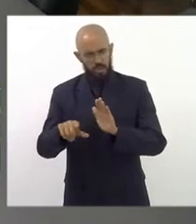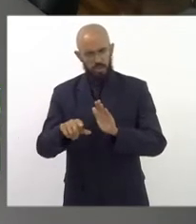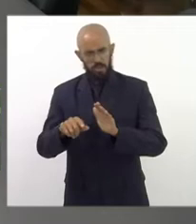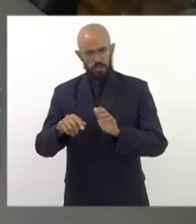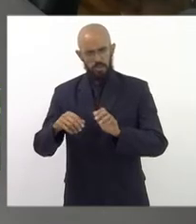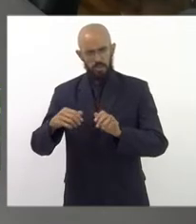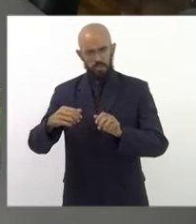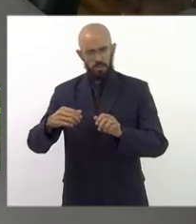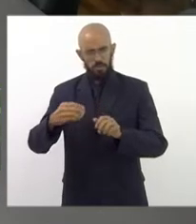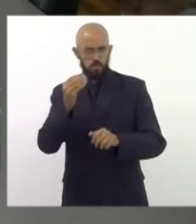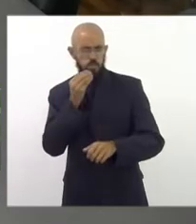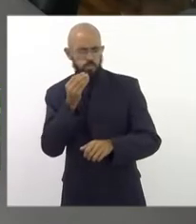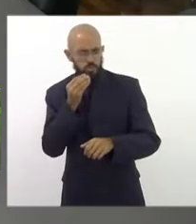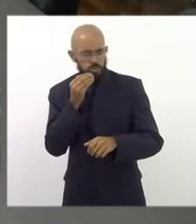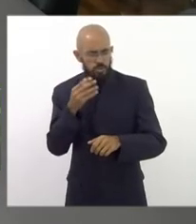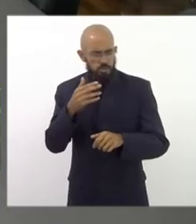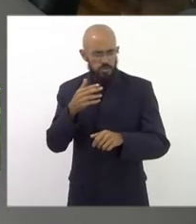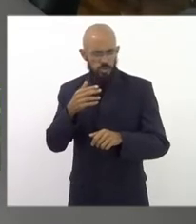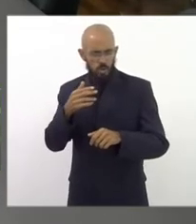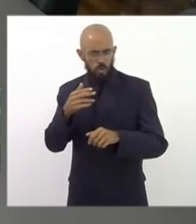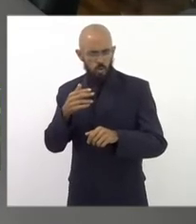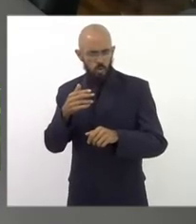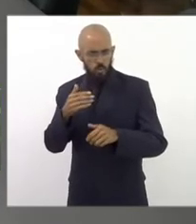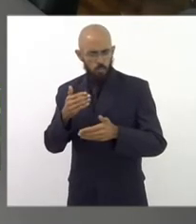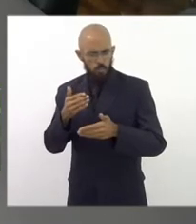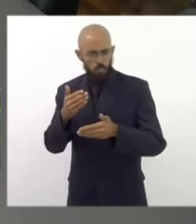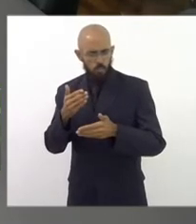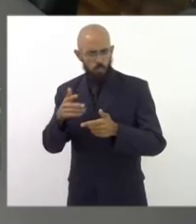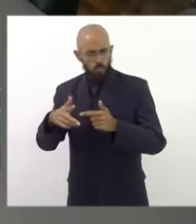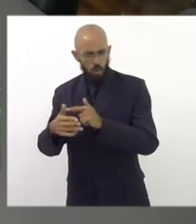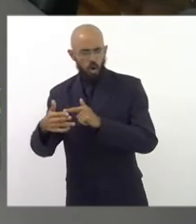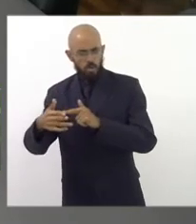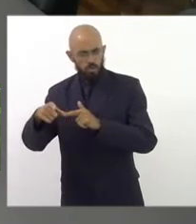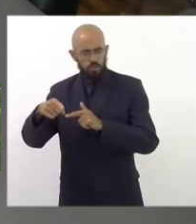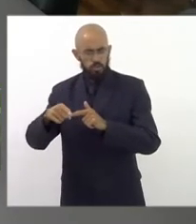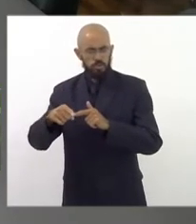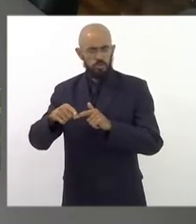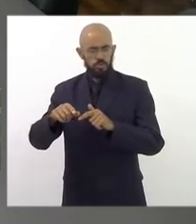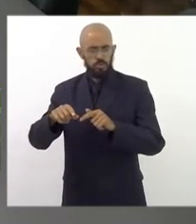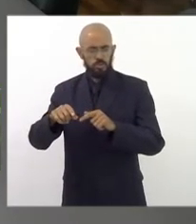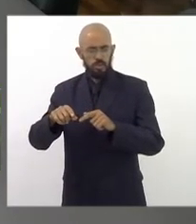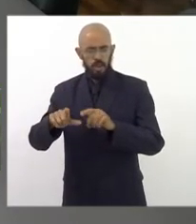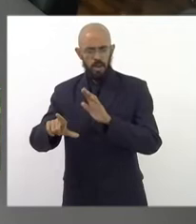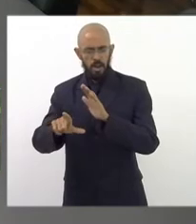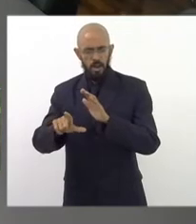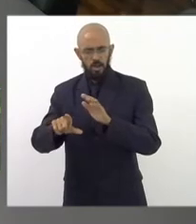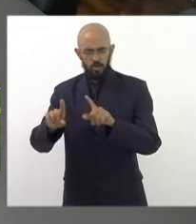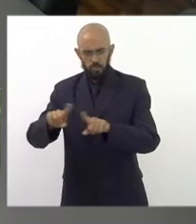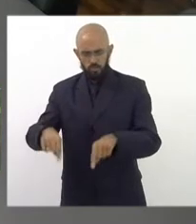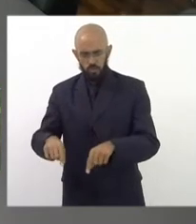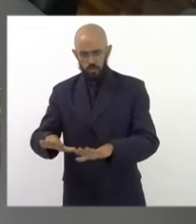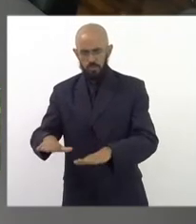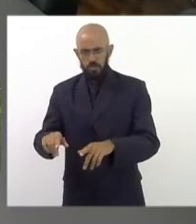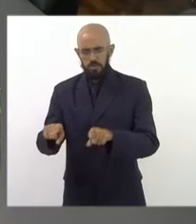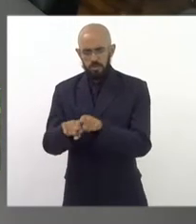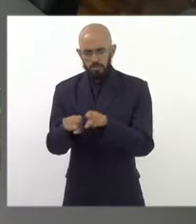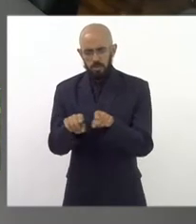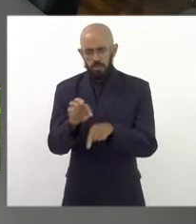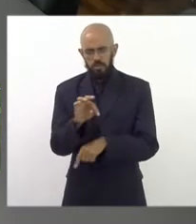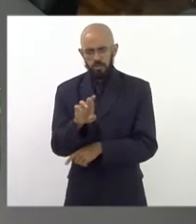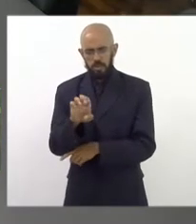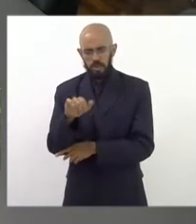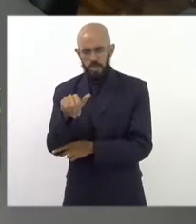o corte desde já para todos os servidores, só permaneceriam aqueles triênios já adquiridos. Novos